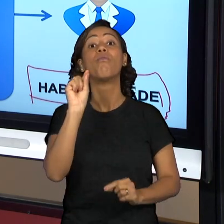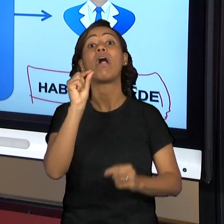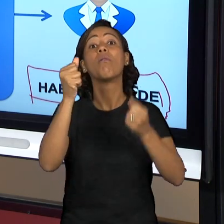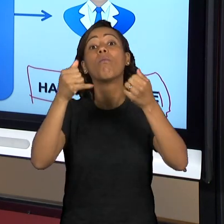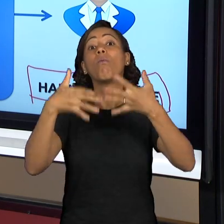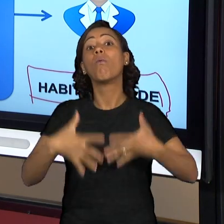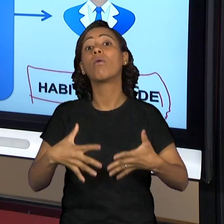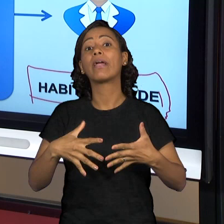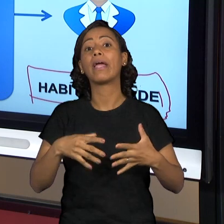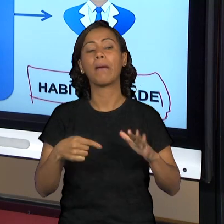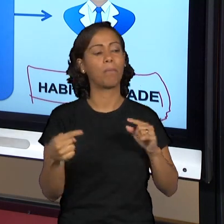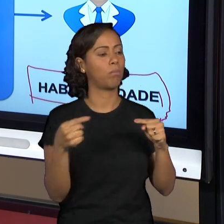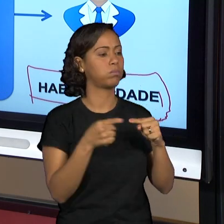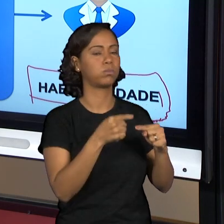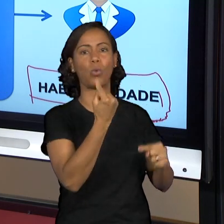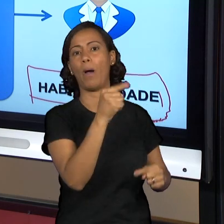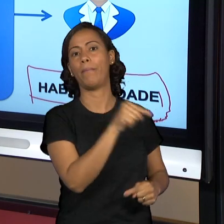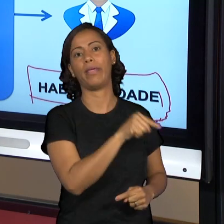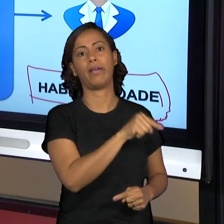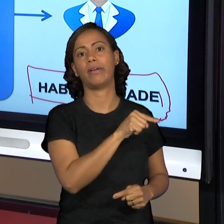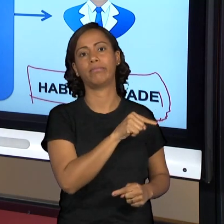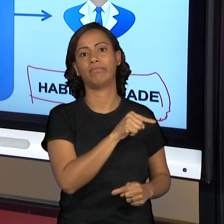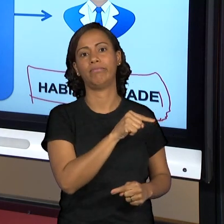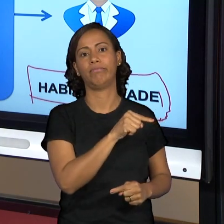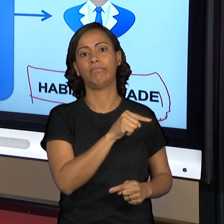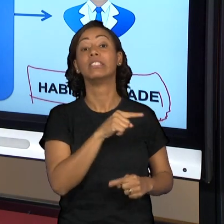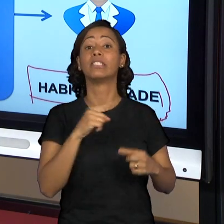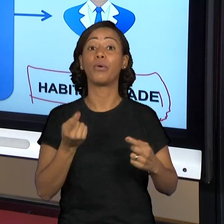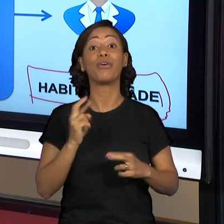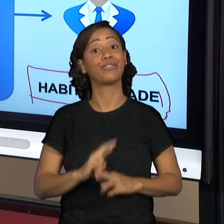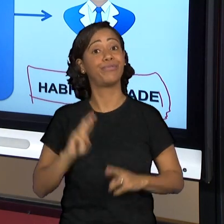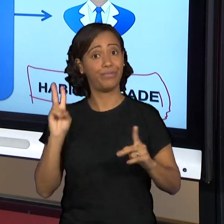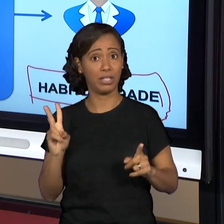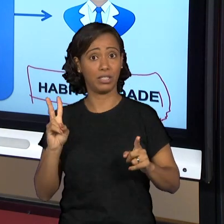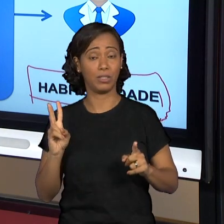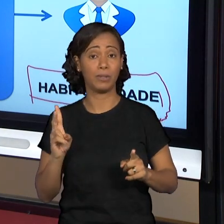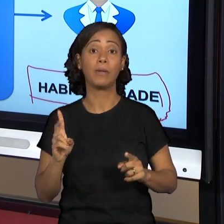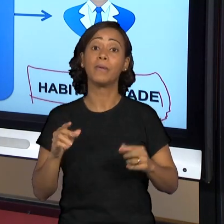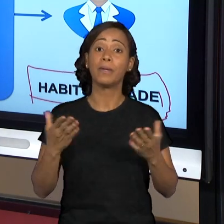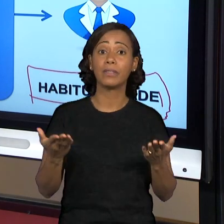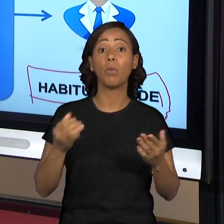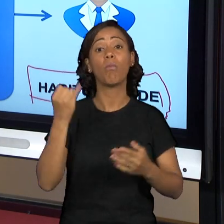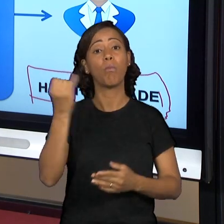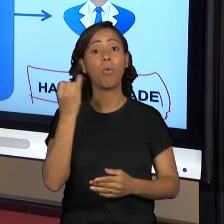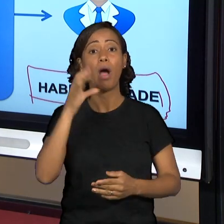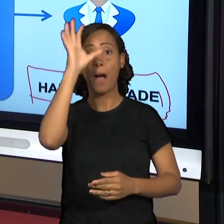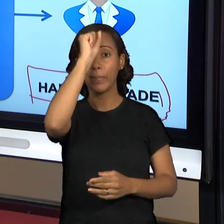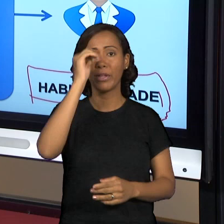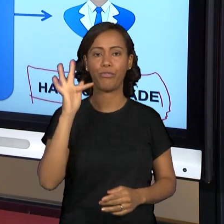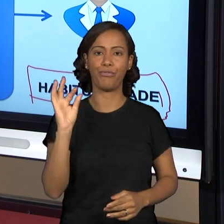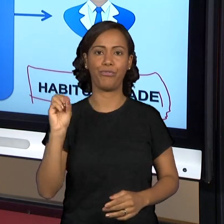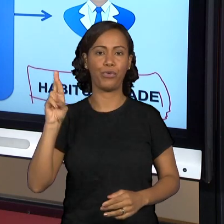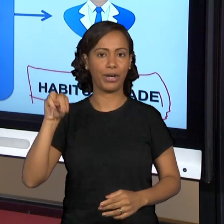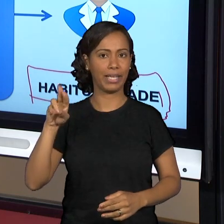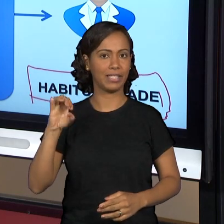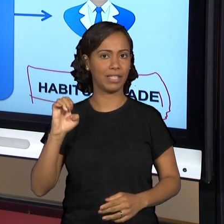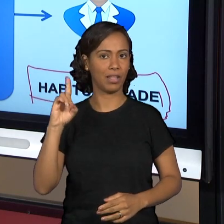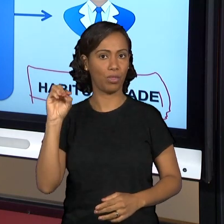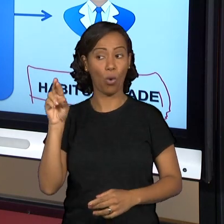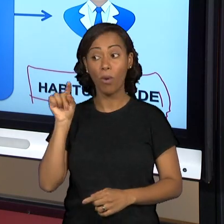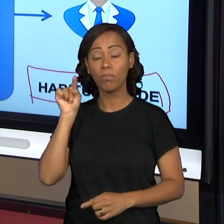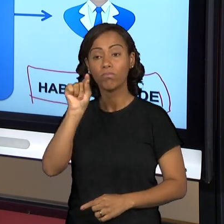como fornecedor. Mas o que nós vamos estudar na nossa parte da matéria desse módulo é que fornecedor vai ser aquele que vai